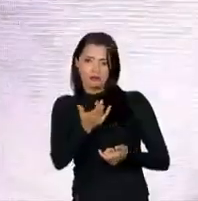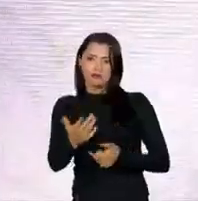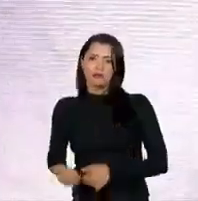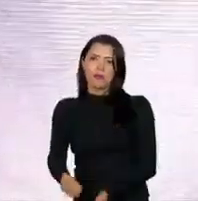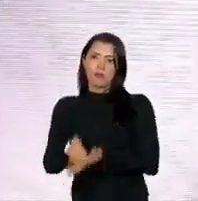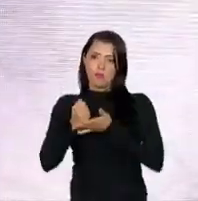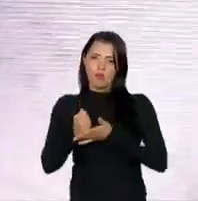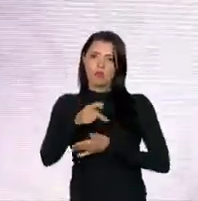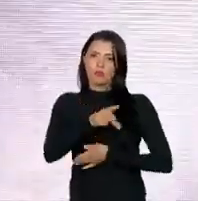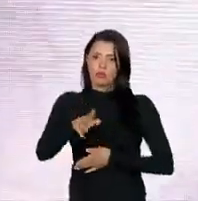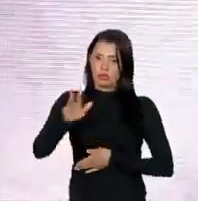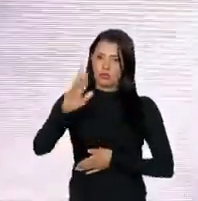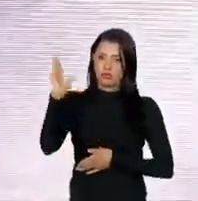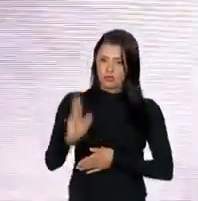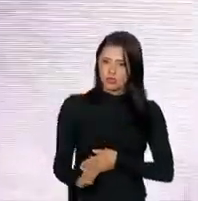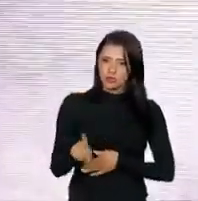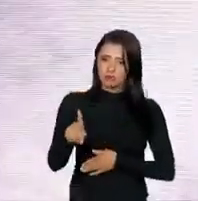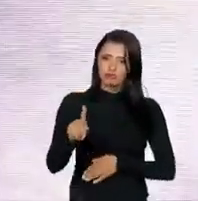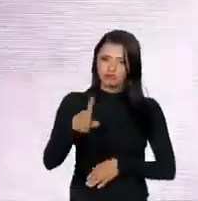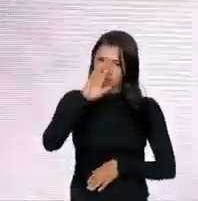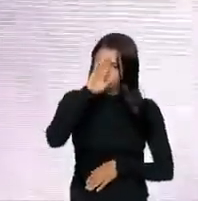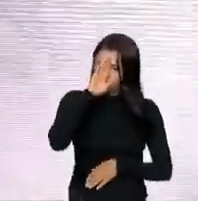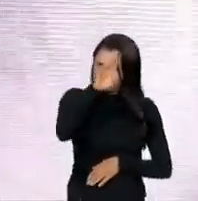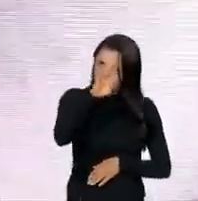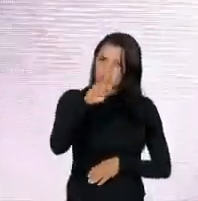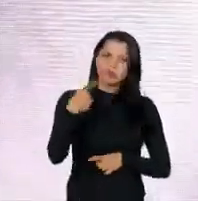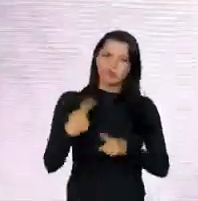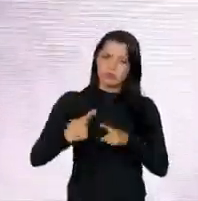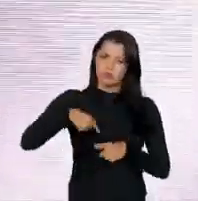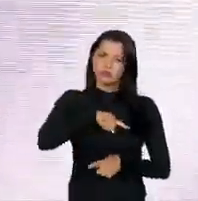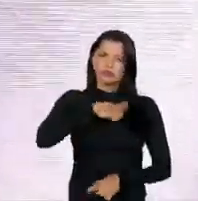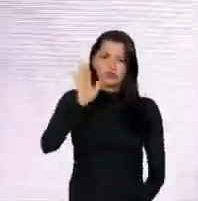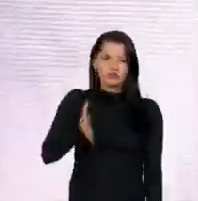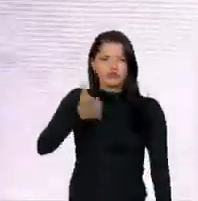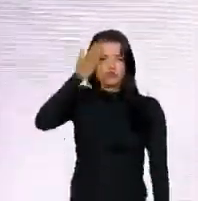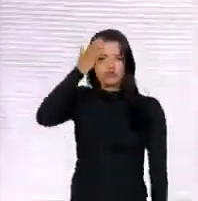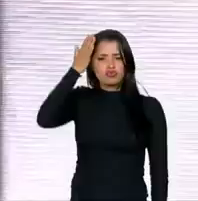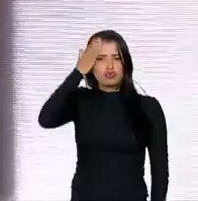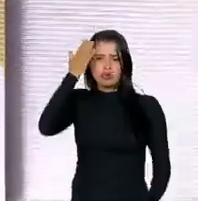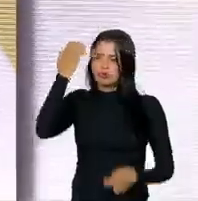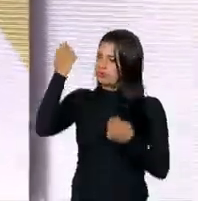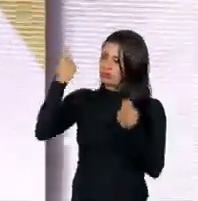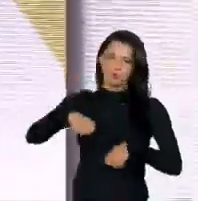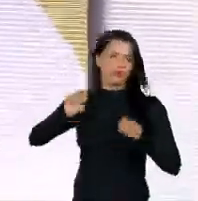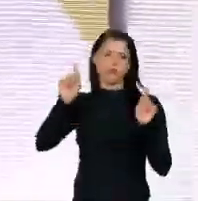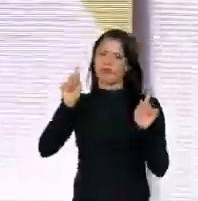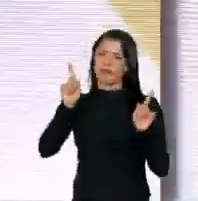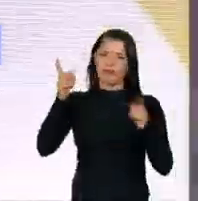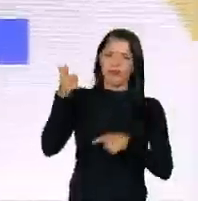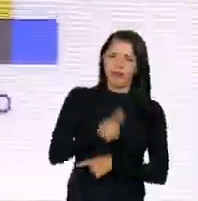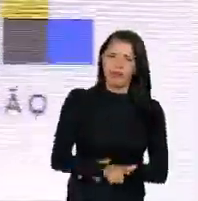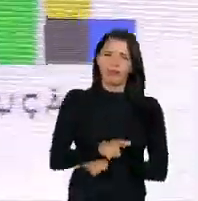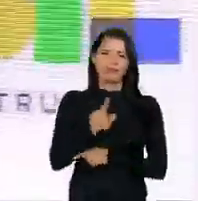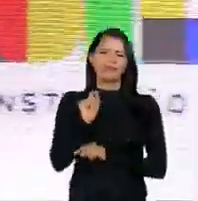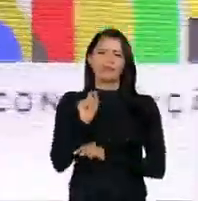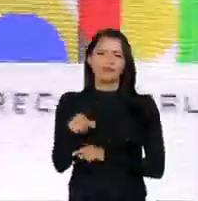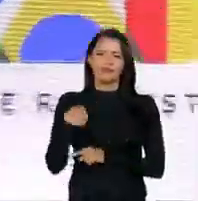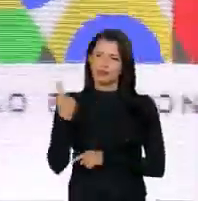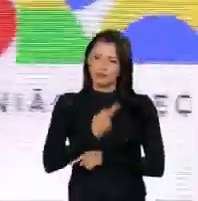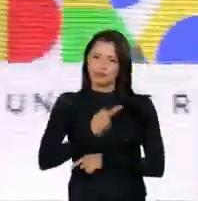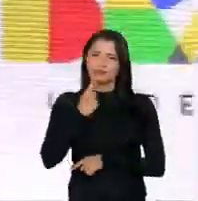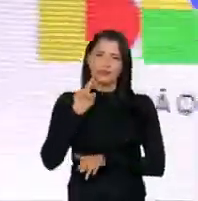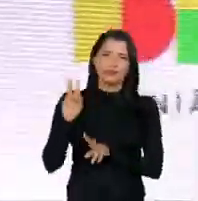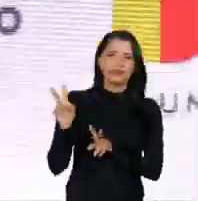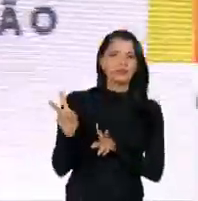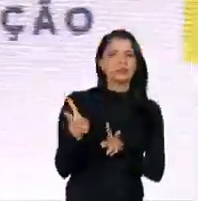República de colocar isso como uma prioridade, porque todos nós já sabemos, não preciso eu aqui repetir, de que todas as